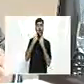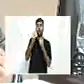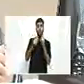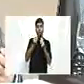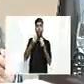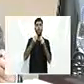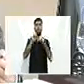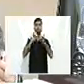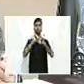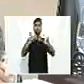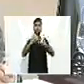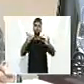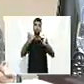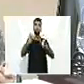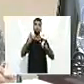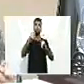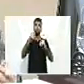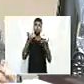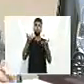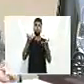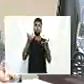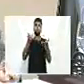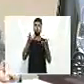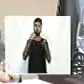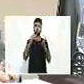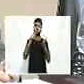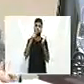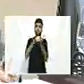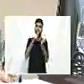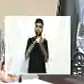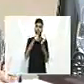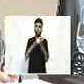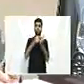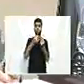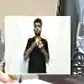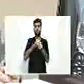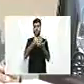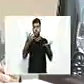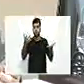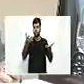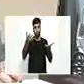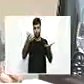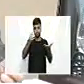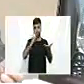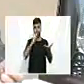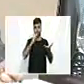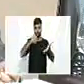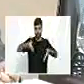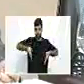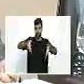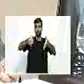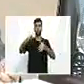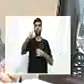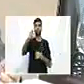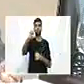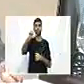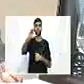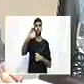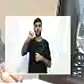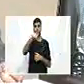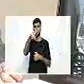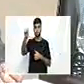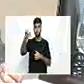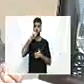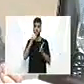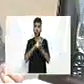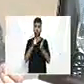propagandas que são distribuídas ao longo do do do calçadão né e o cidadão Pega essas